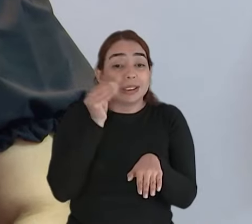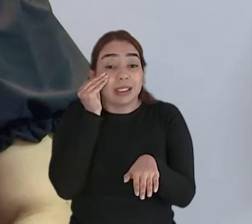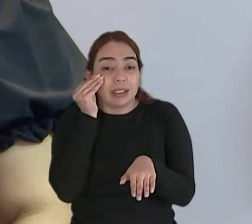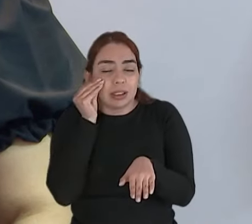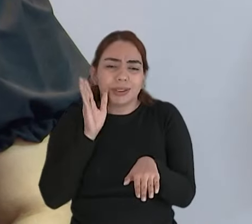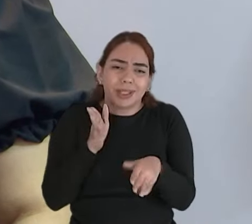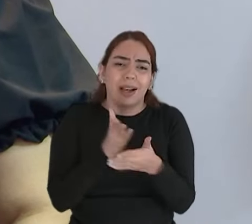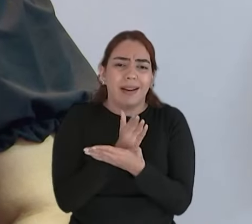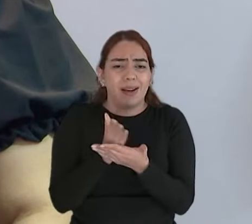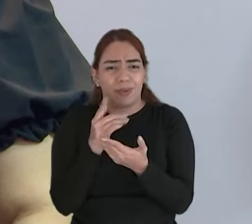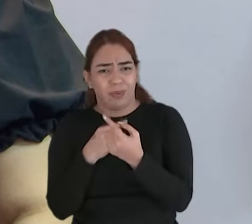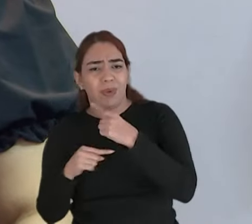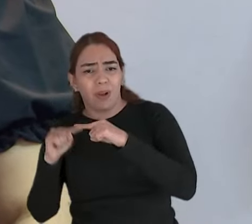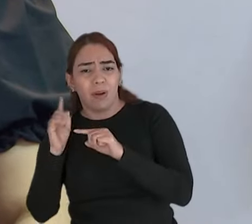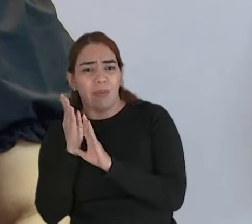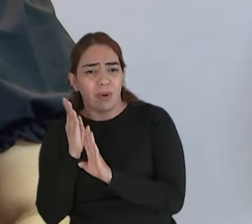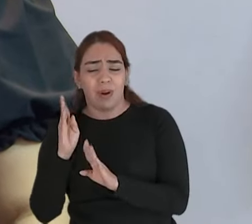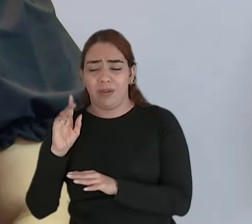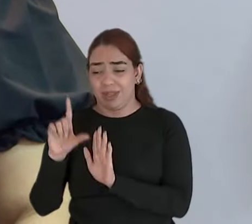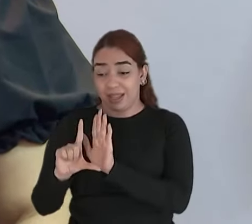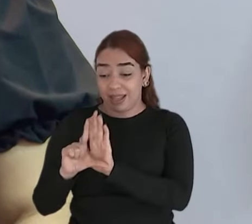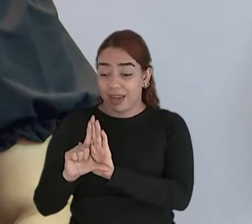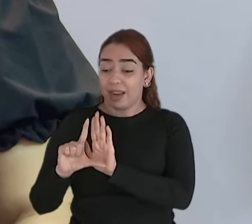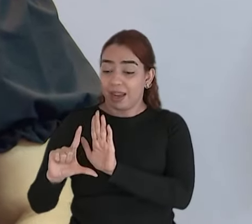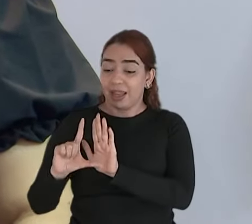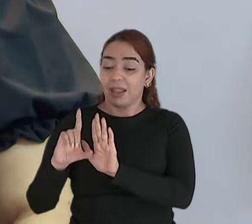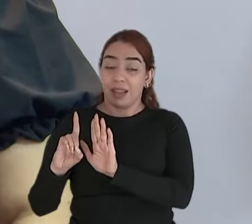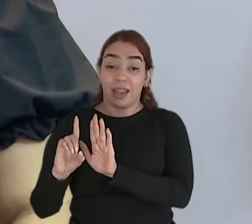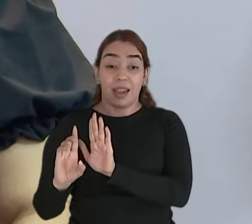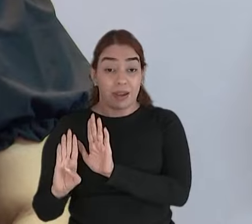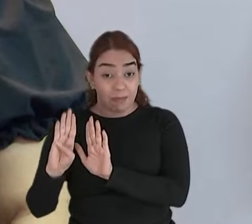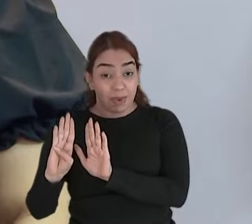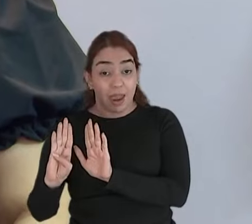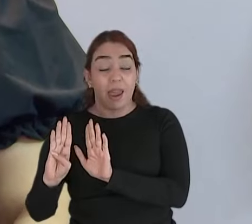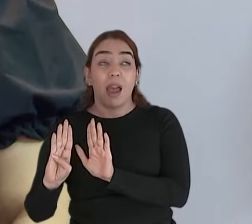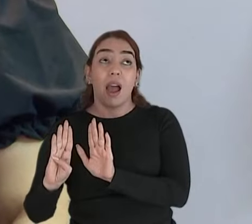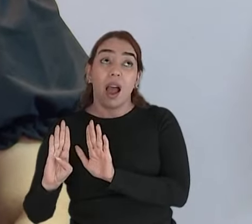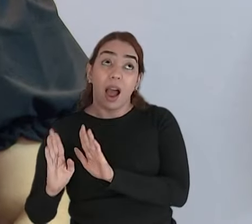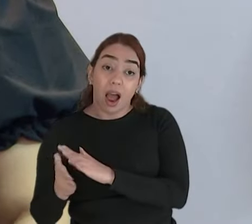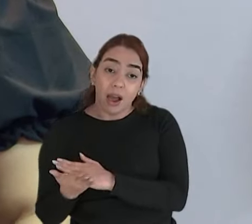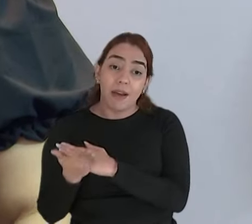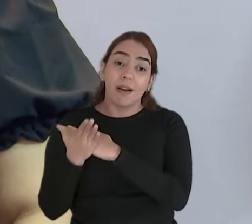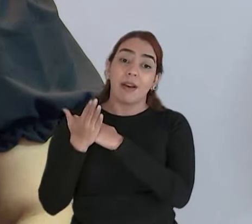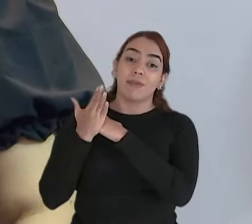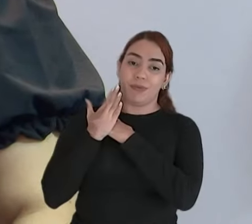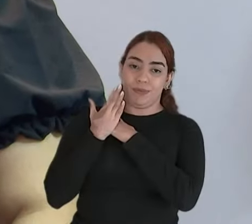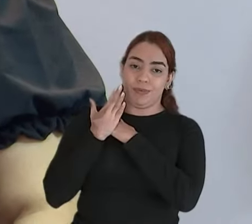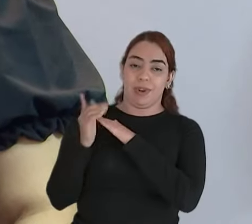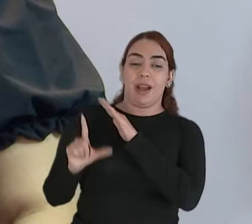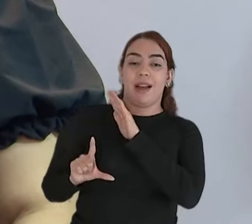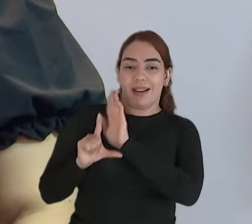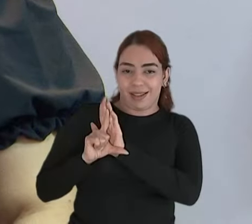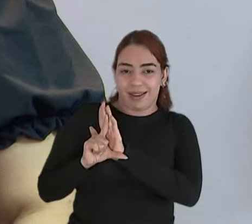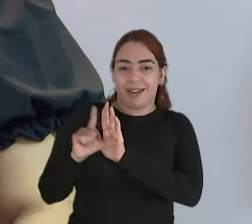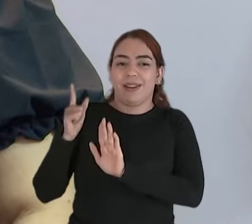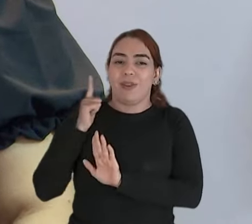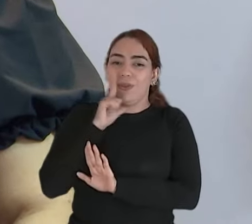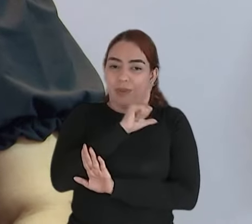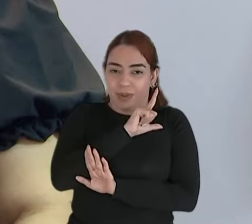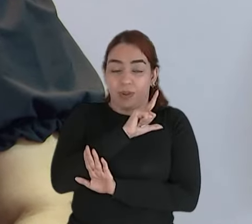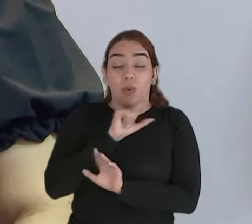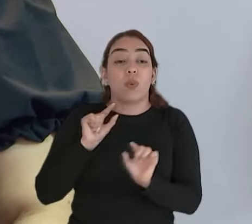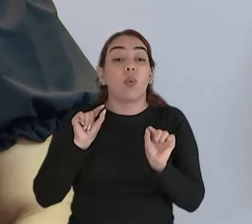avanços, né, depois da LDB, né, que é a Lei 93, 94, barra 96, né? Que a partir dessa lei ficou inserido que